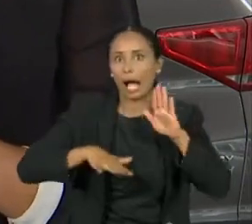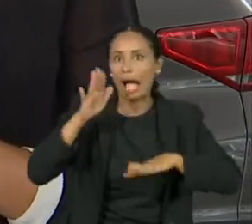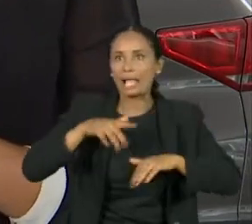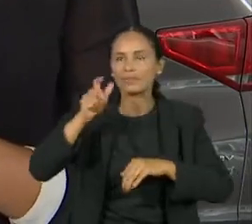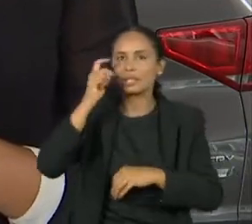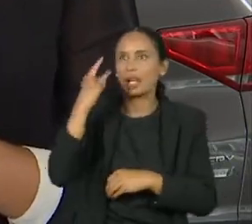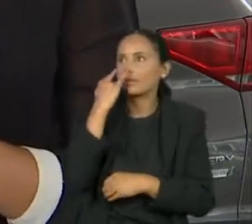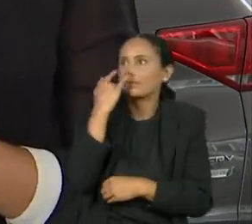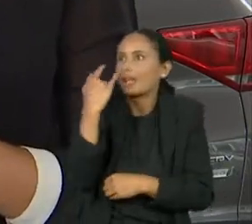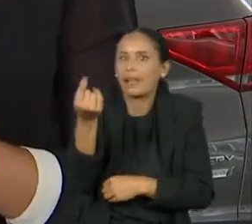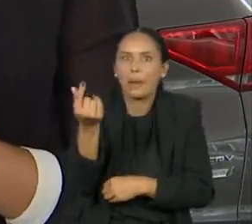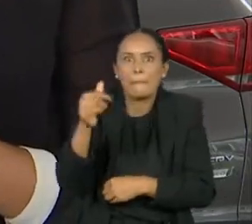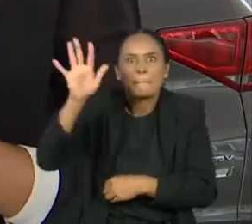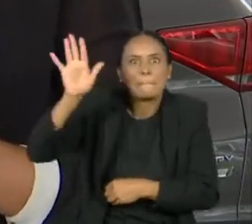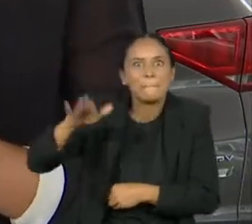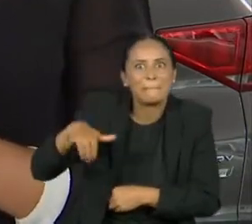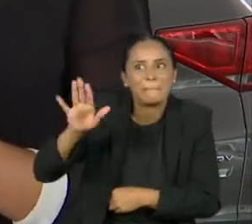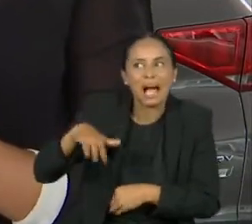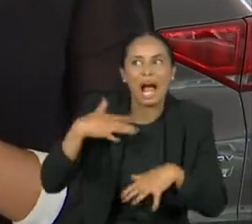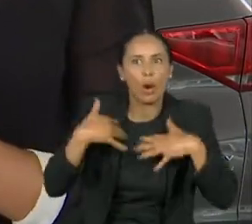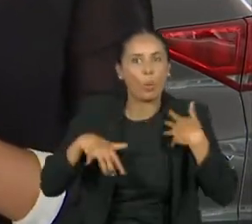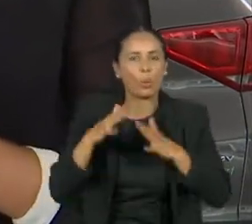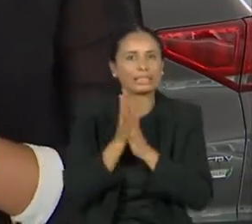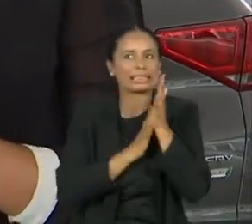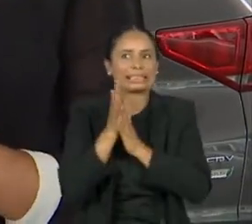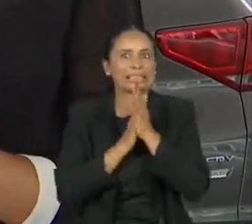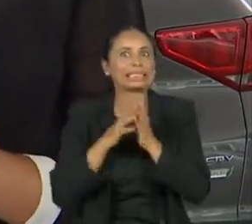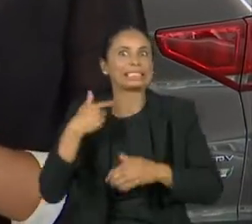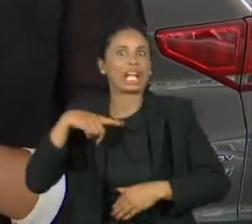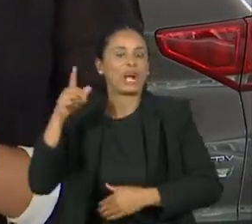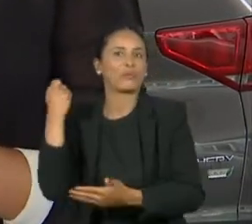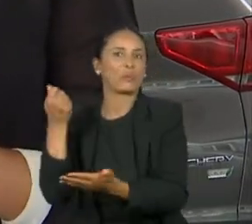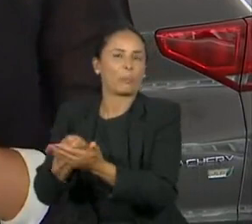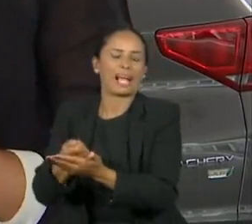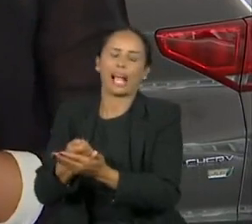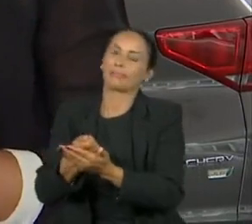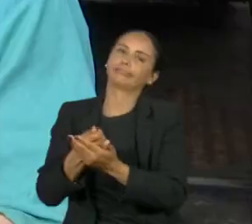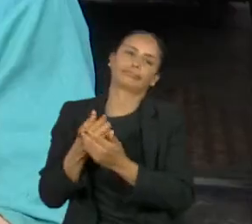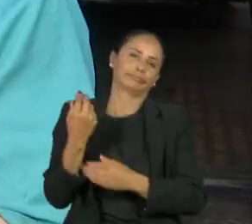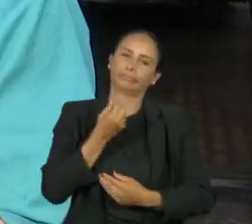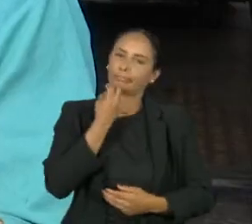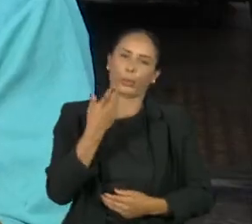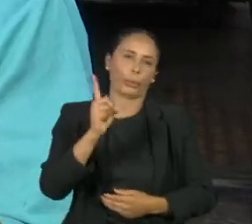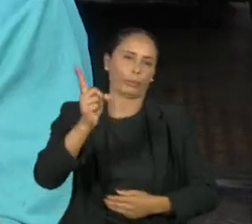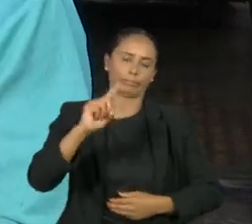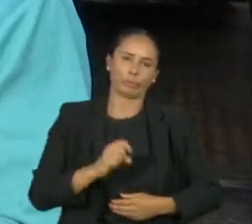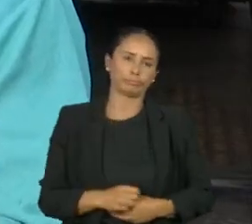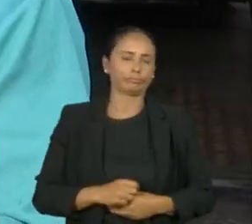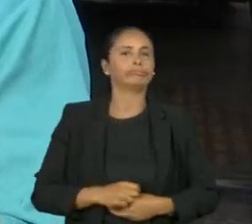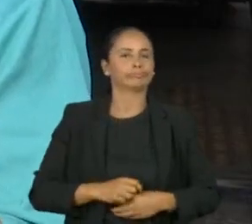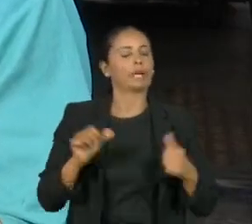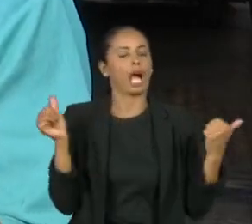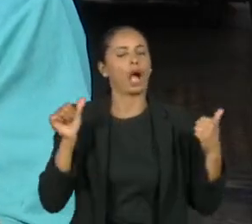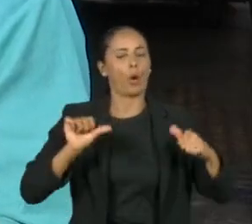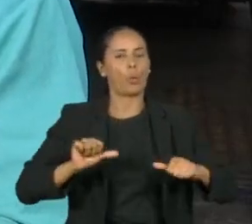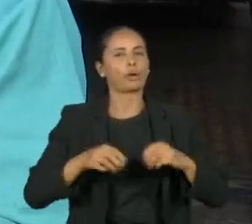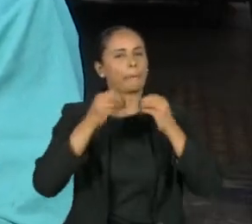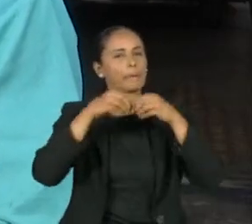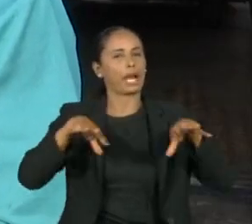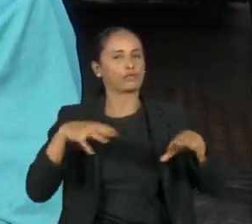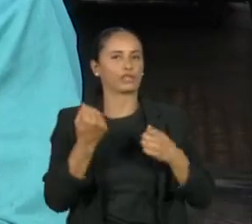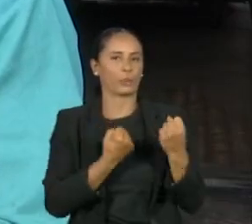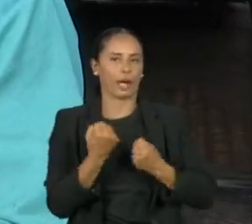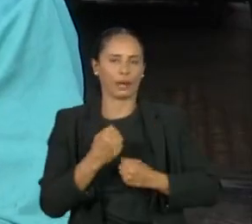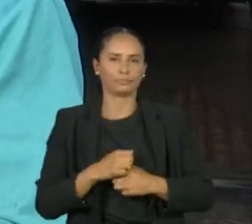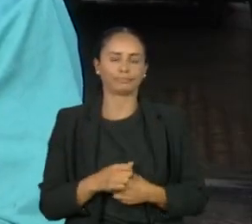baixo. Combustível adulterado é um bom exemplo do barato que sai caro. É o risco de não chegar no final